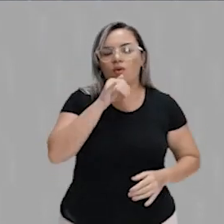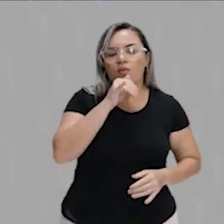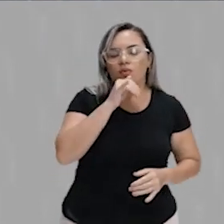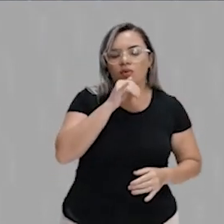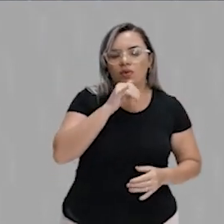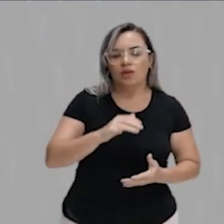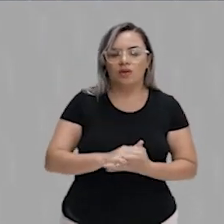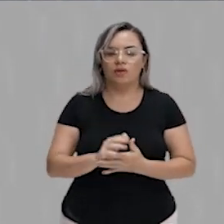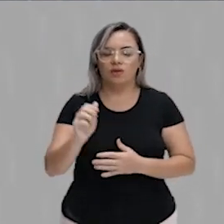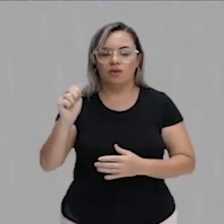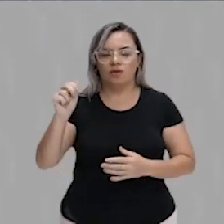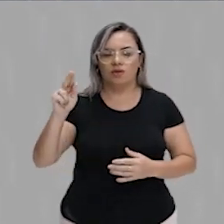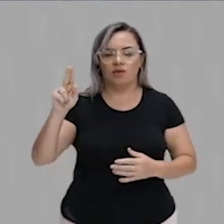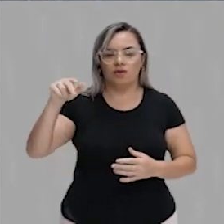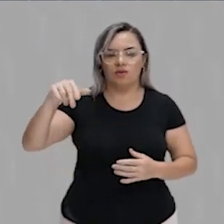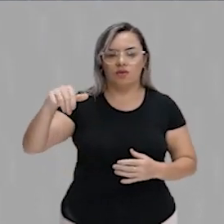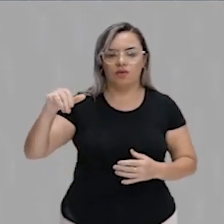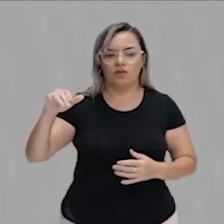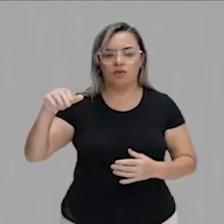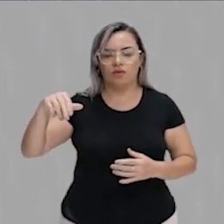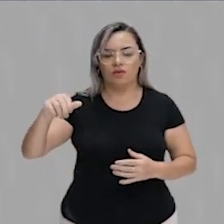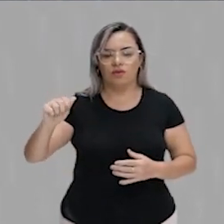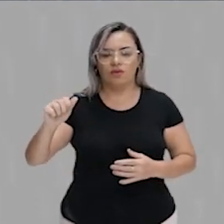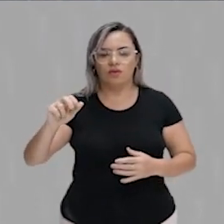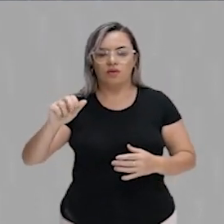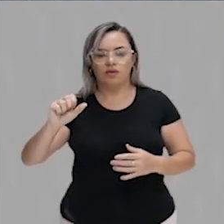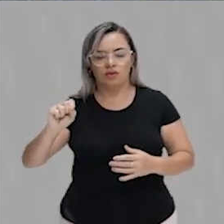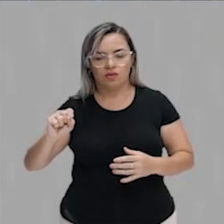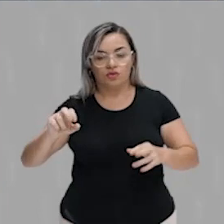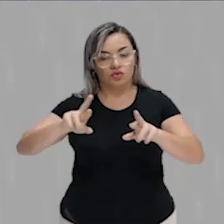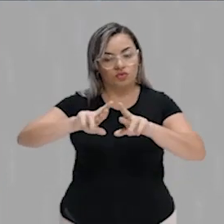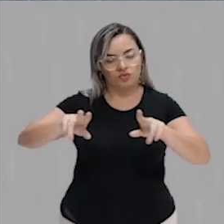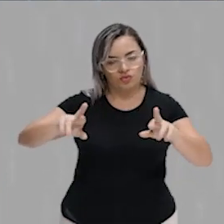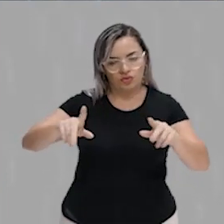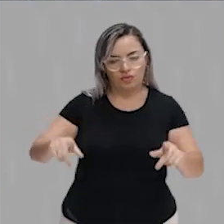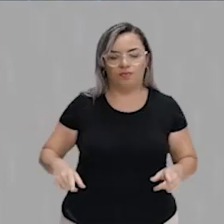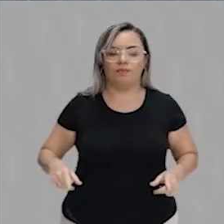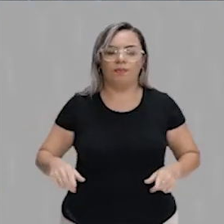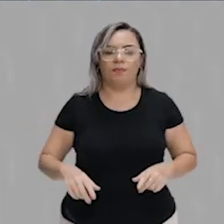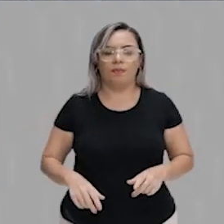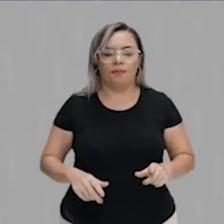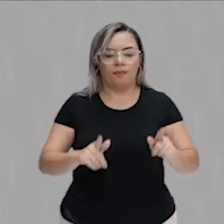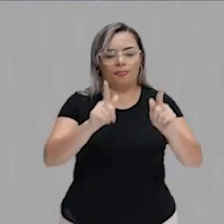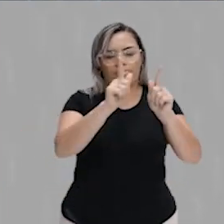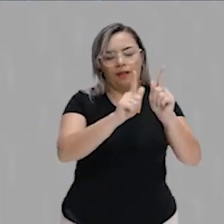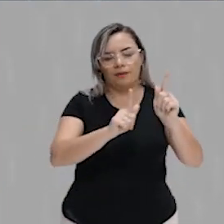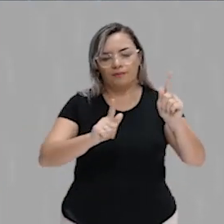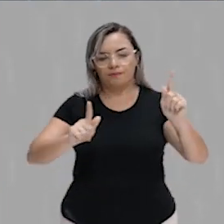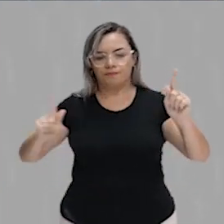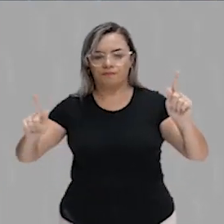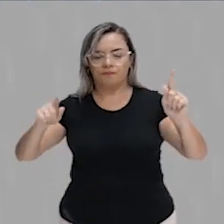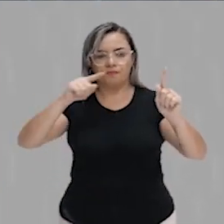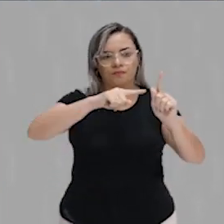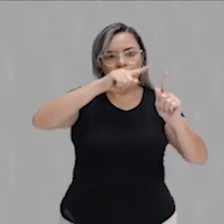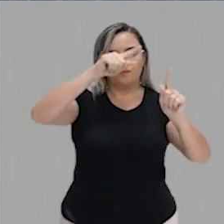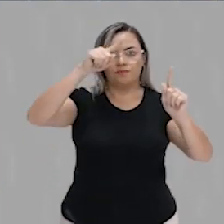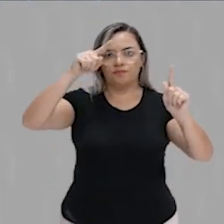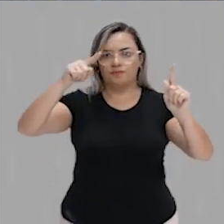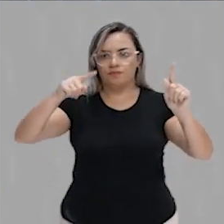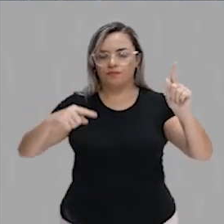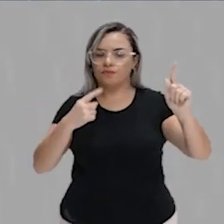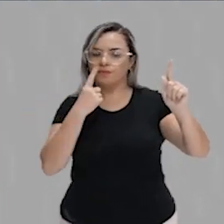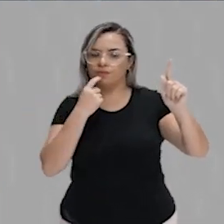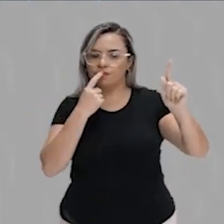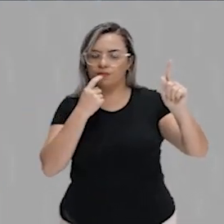a auxina ela atua de modo diferente na raiz e no caule. Se eu tiver uma determinada concentração que